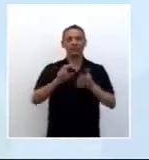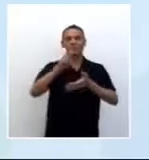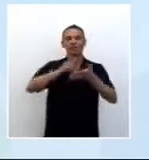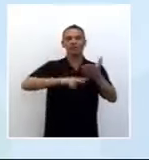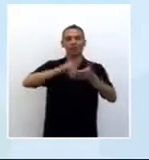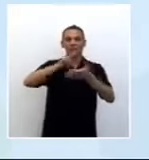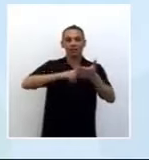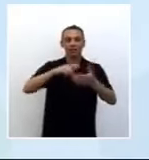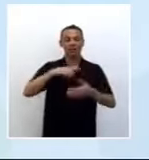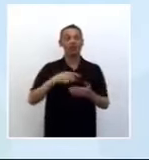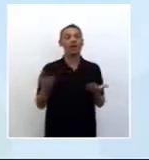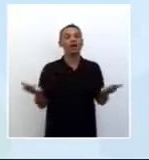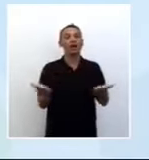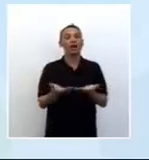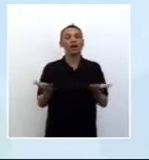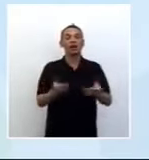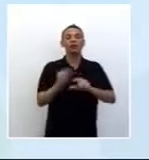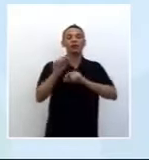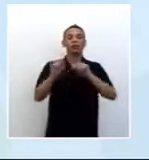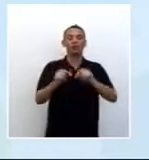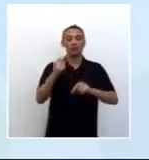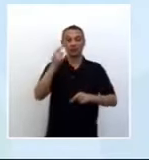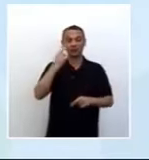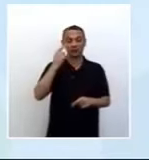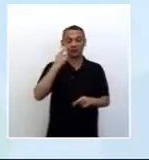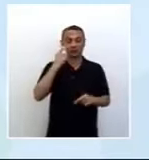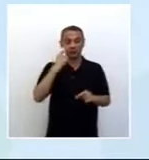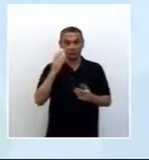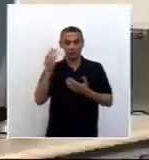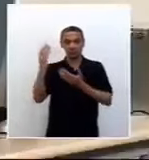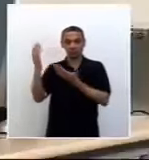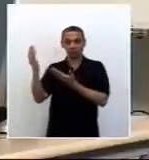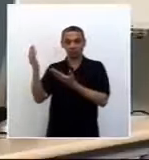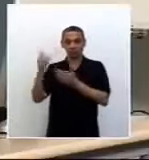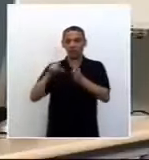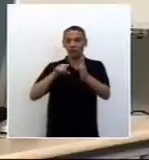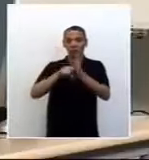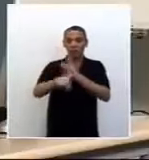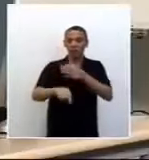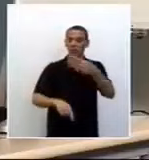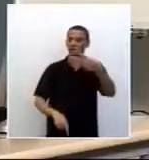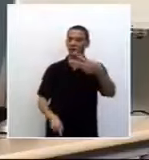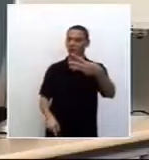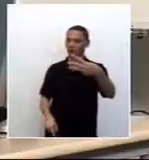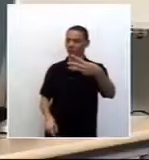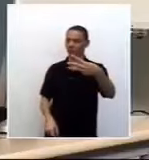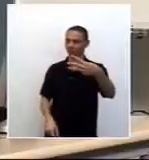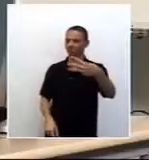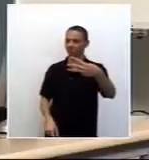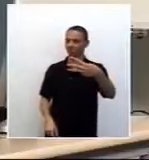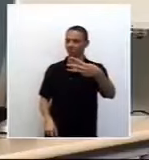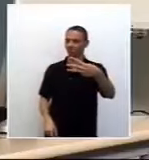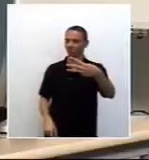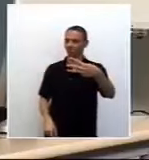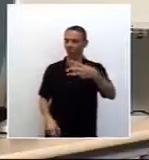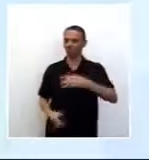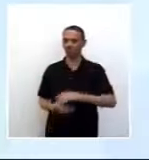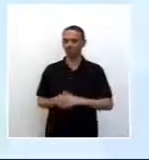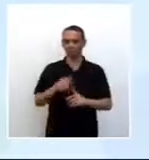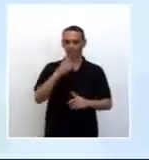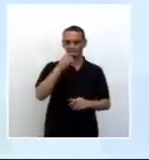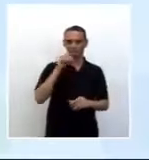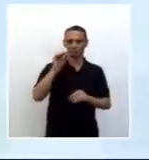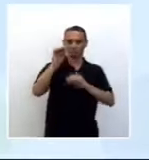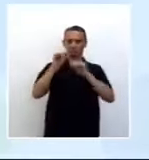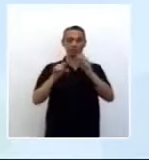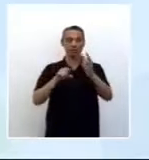da Leitura agora eu vou colocar três perguntas na tela tá aí o diretor